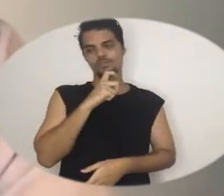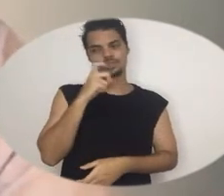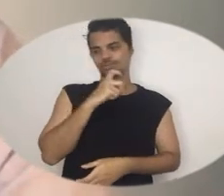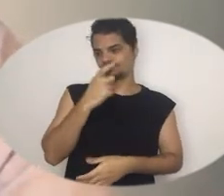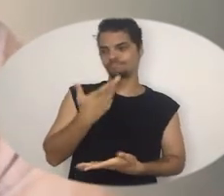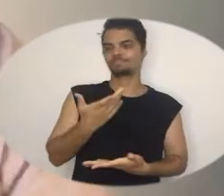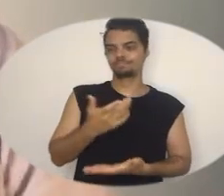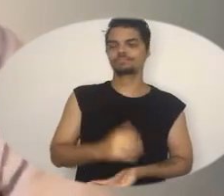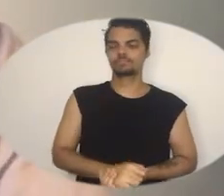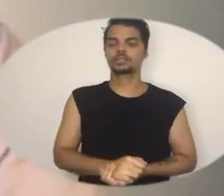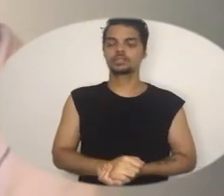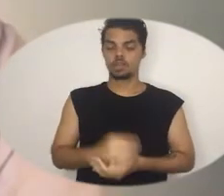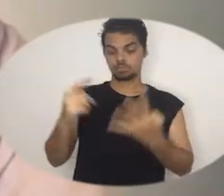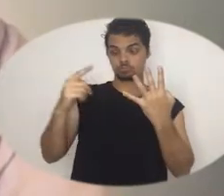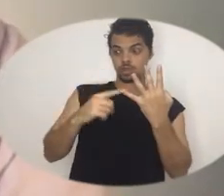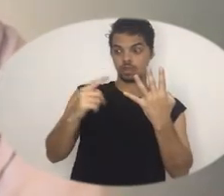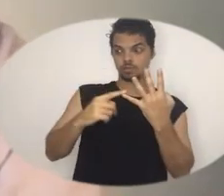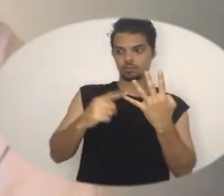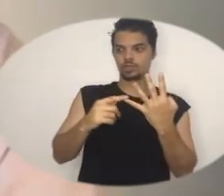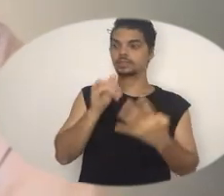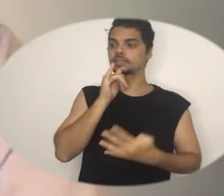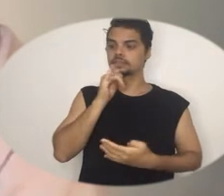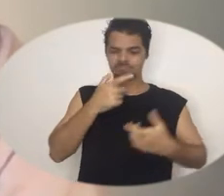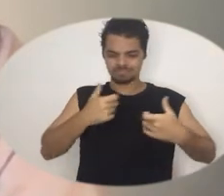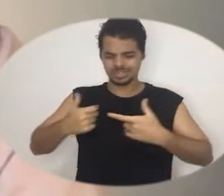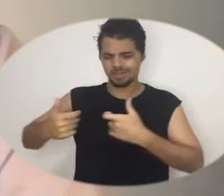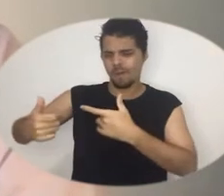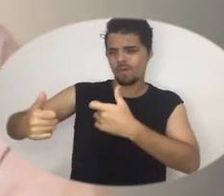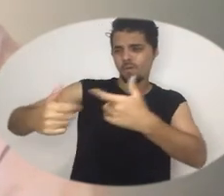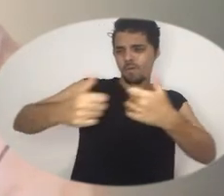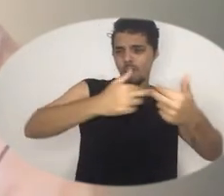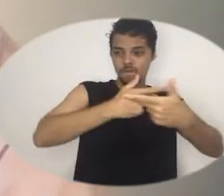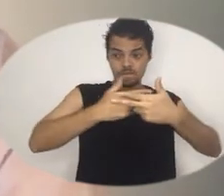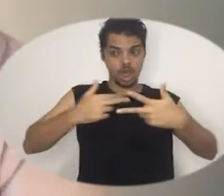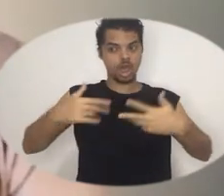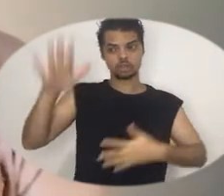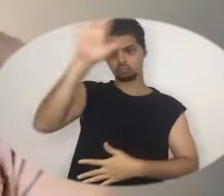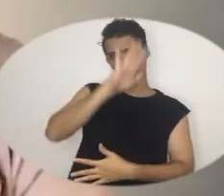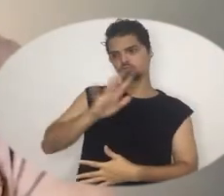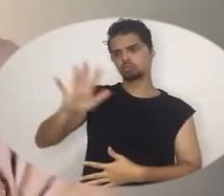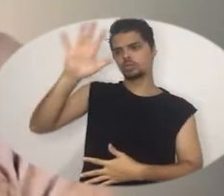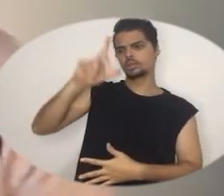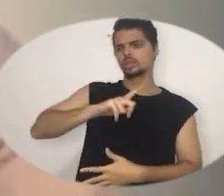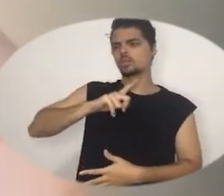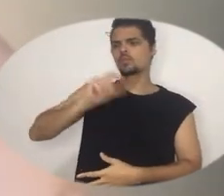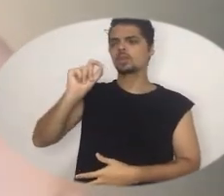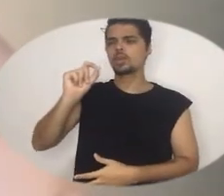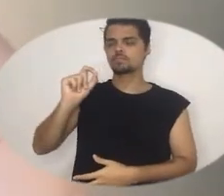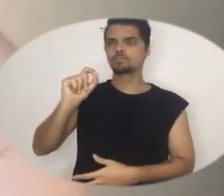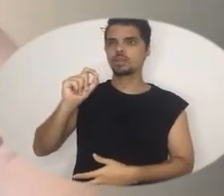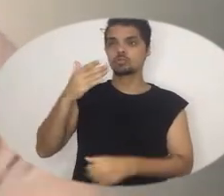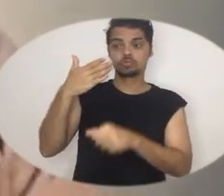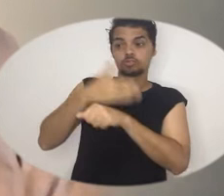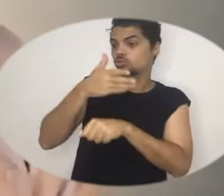os conflitos que aconteceram nesse período não se restringiam a um plebiscito entre manter-se unido a Portugal